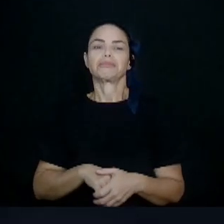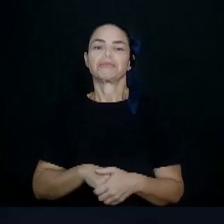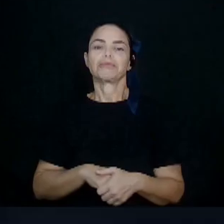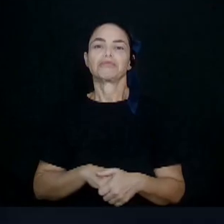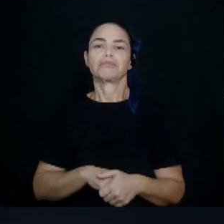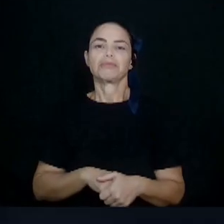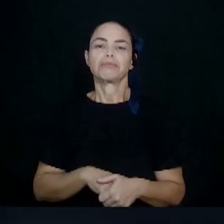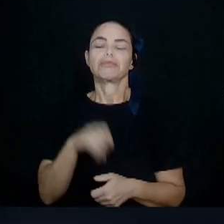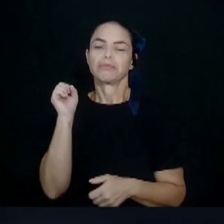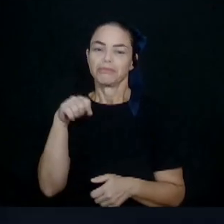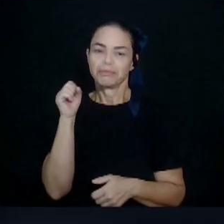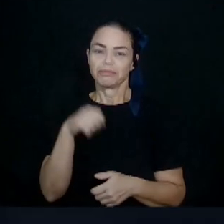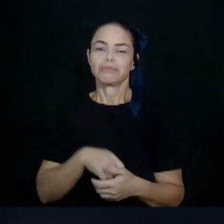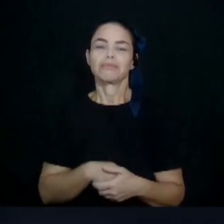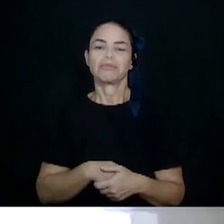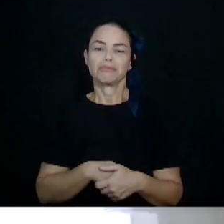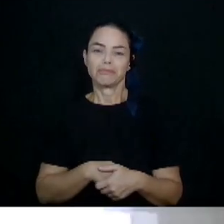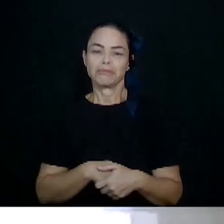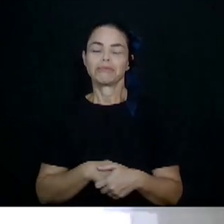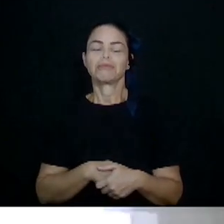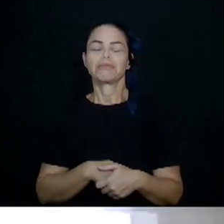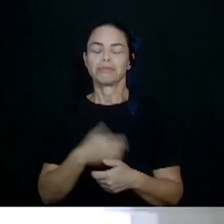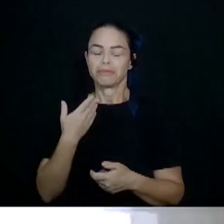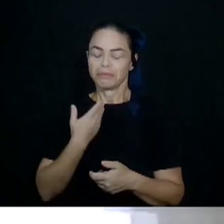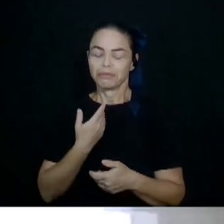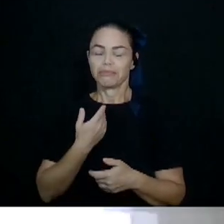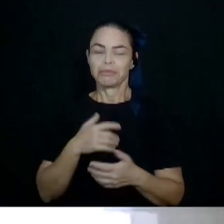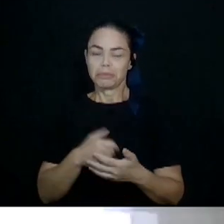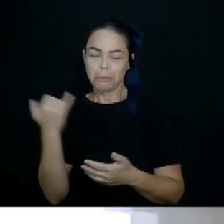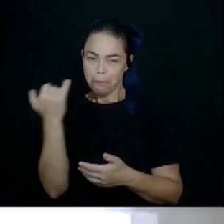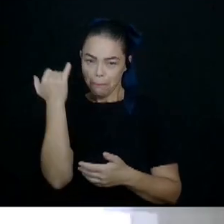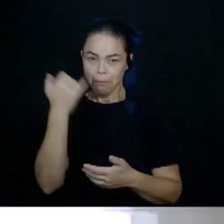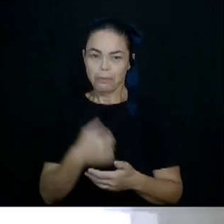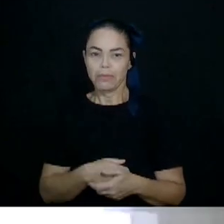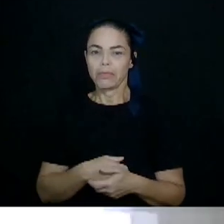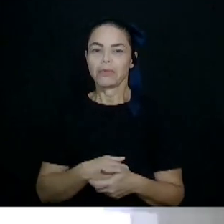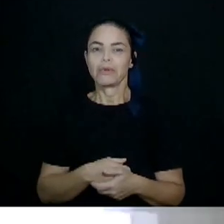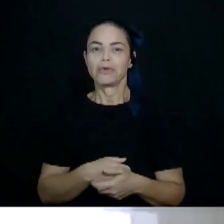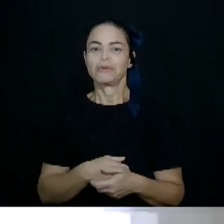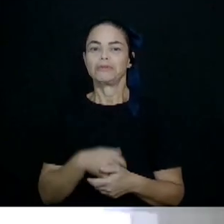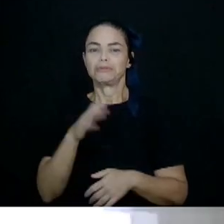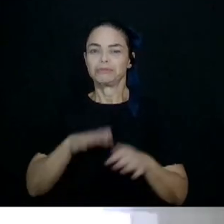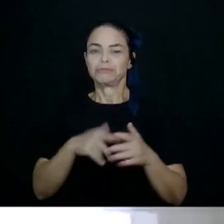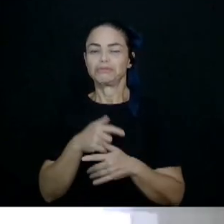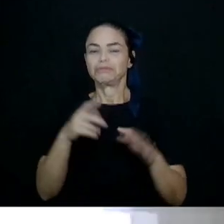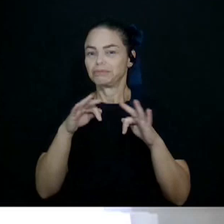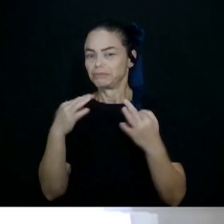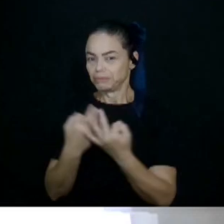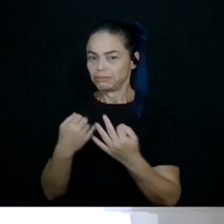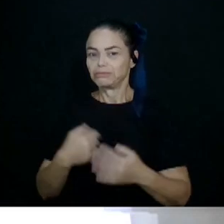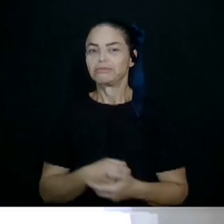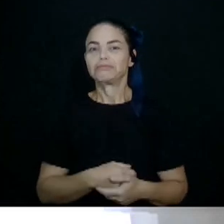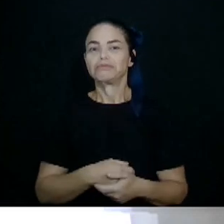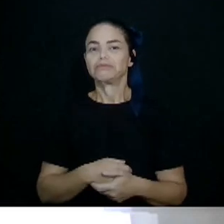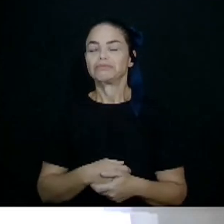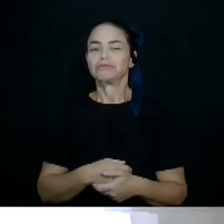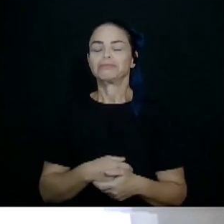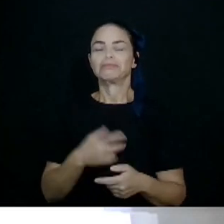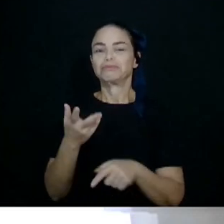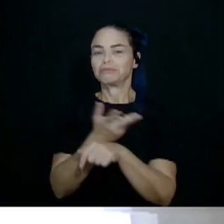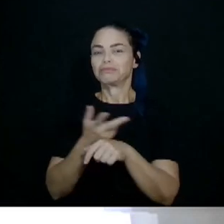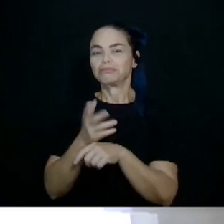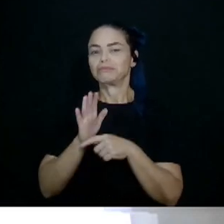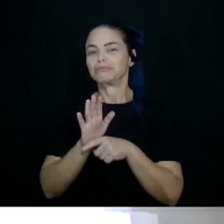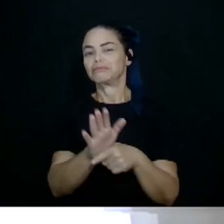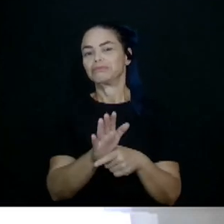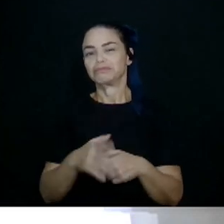Sim, sem sombra de dúvidas, né? A gente pontuou muitas vezes é a família que procura ajuda porque percebe que é